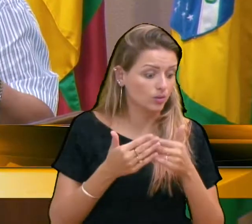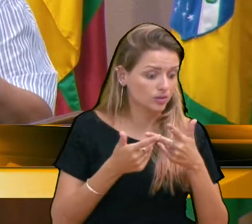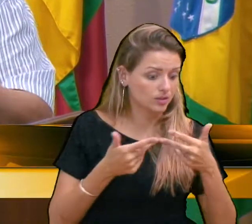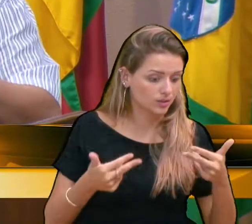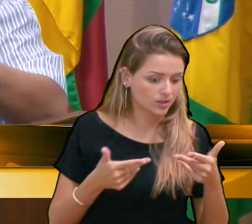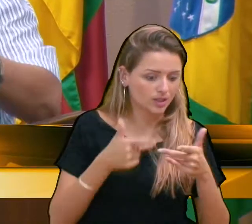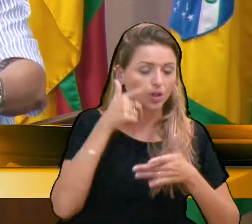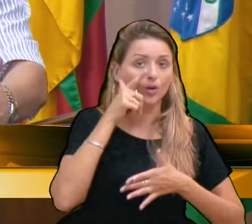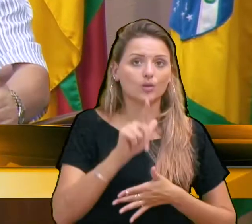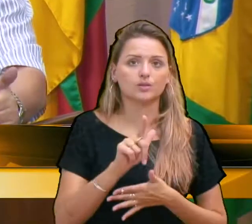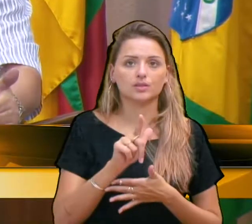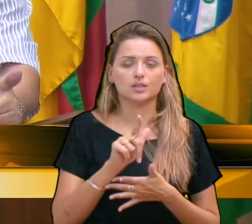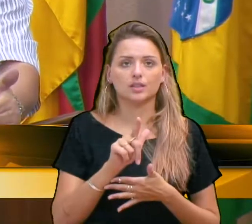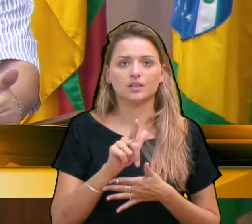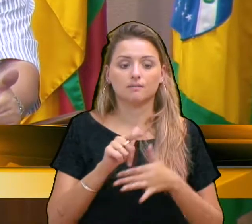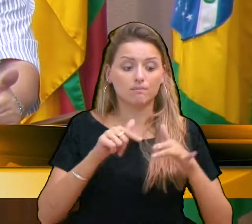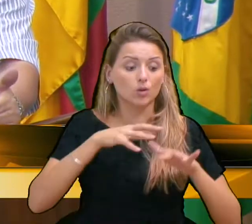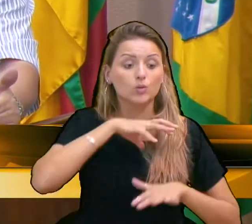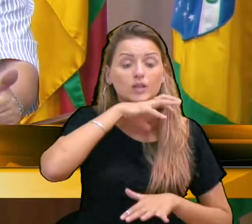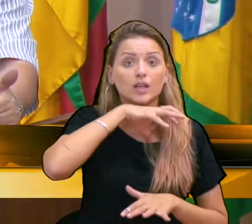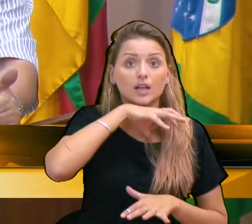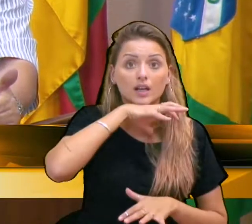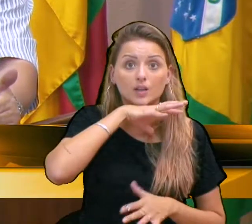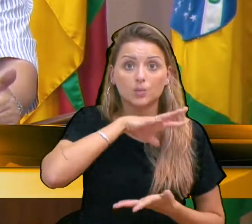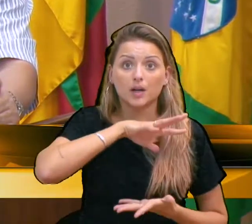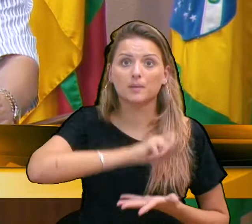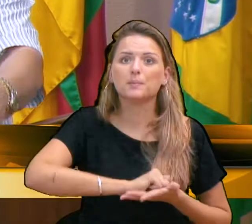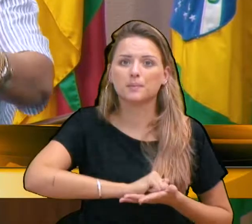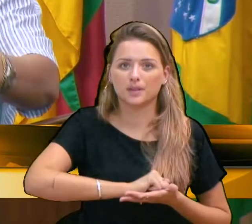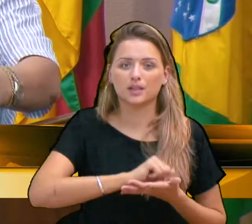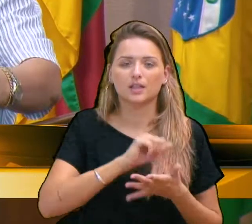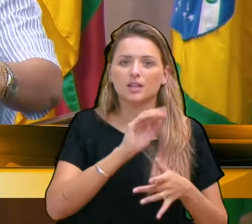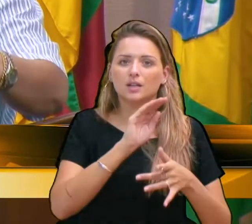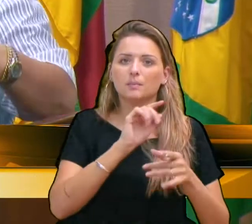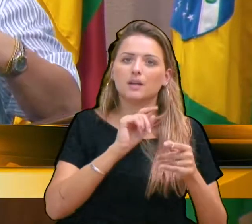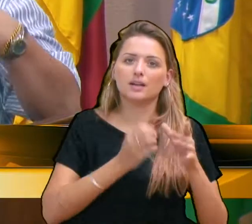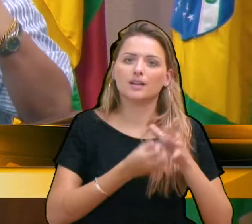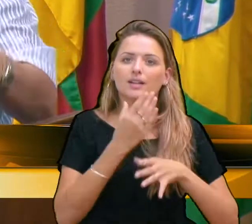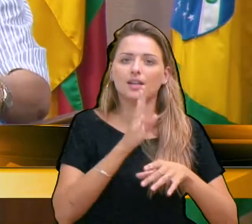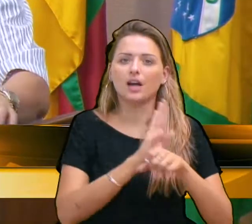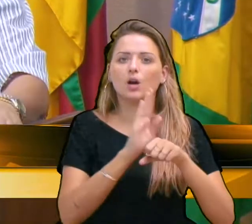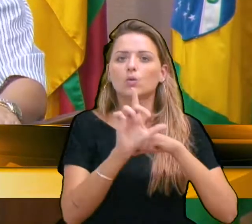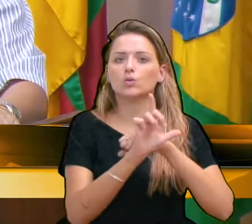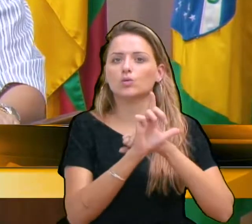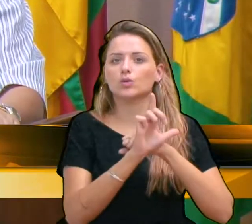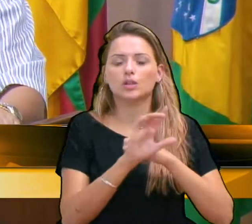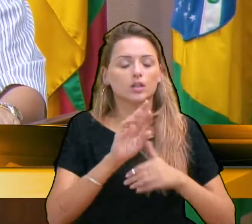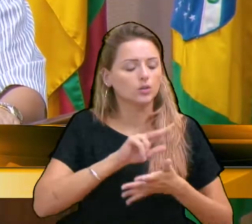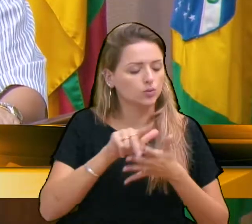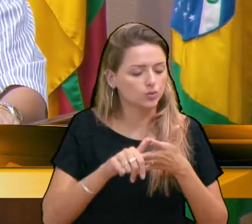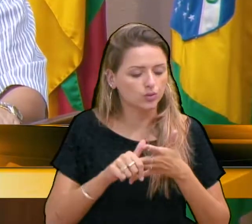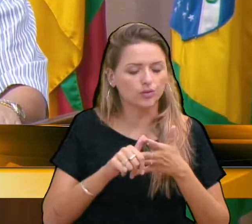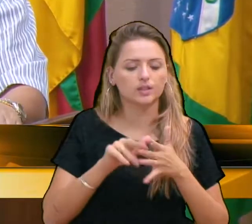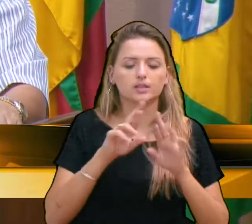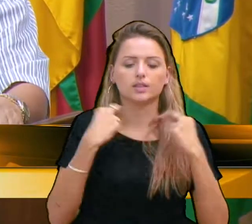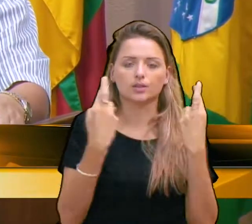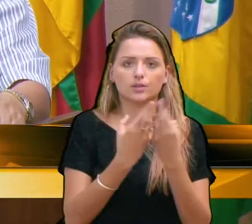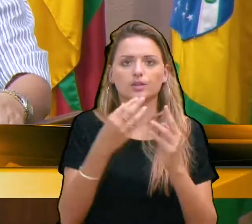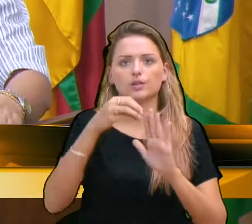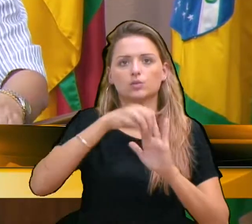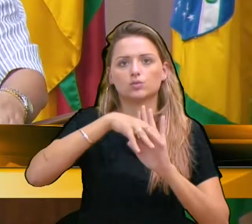né? A área estava para ser loteada, né? E ali, com várias reuniões do orçamento comunitário,